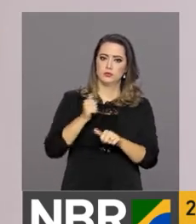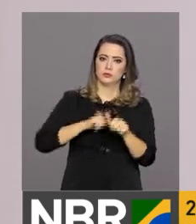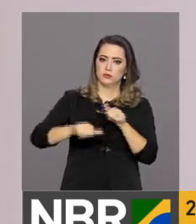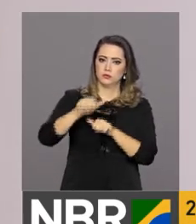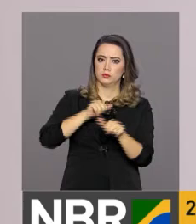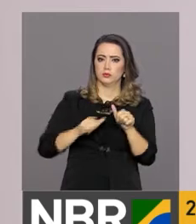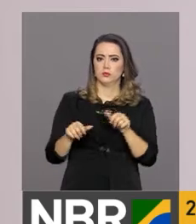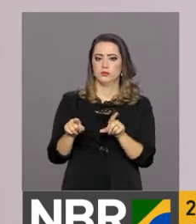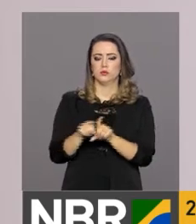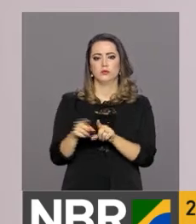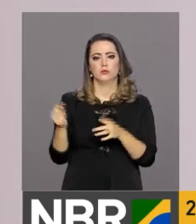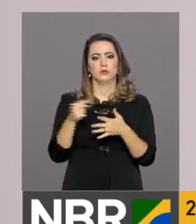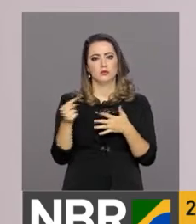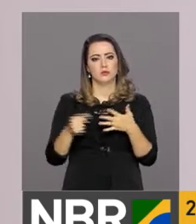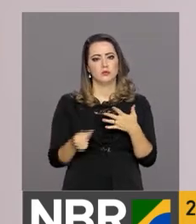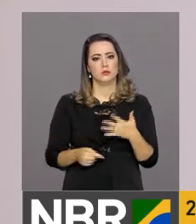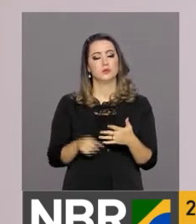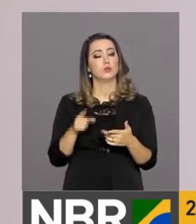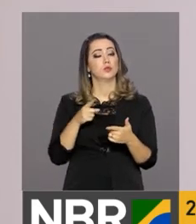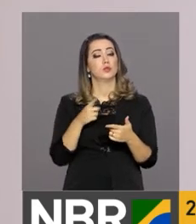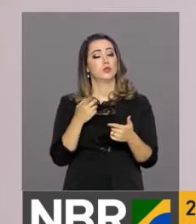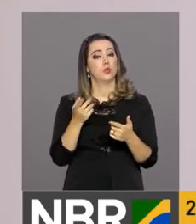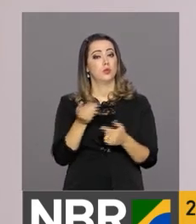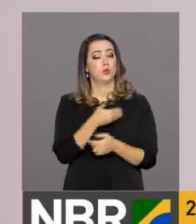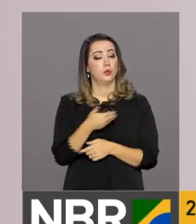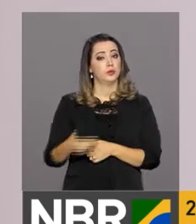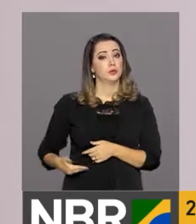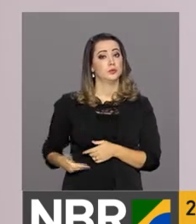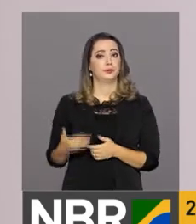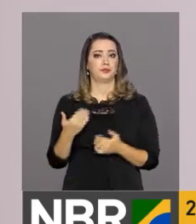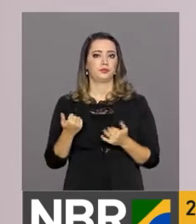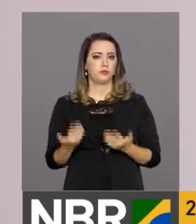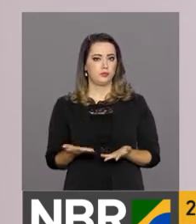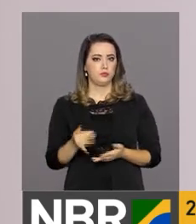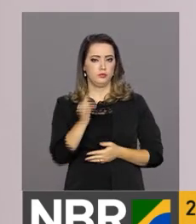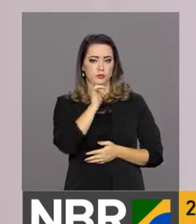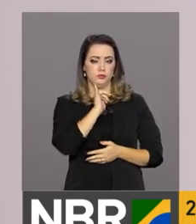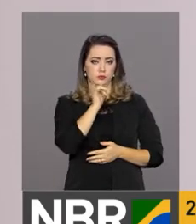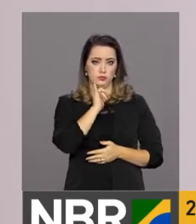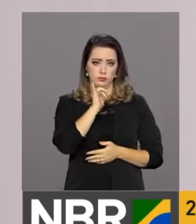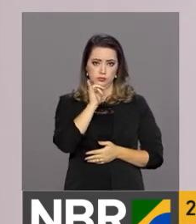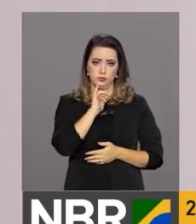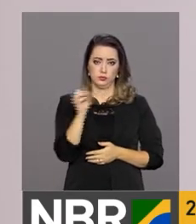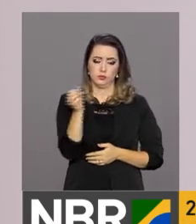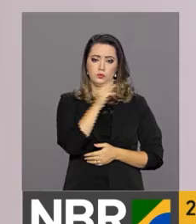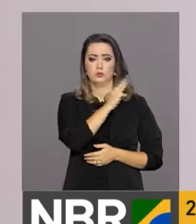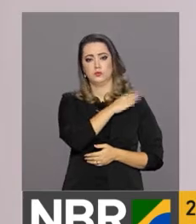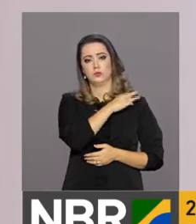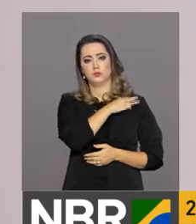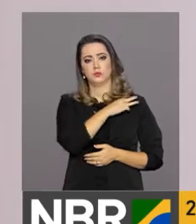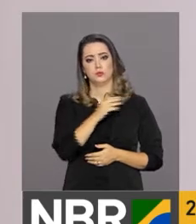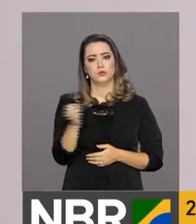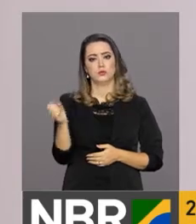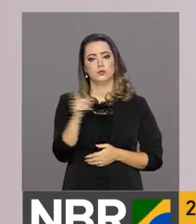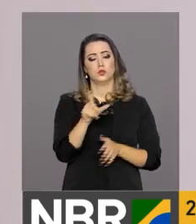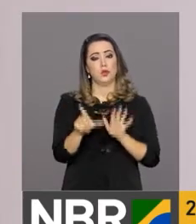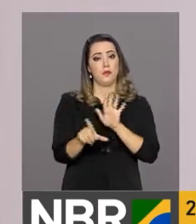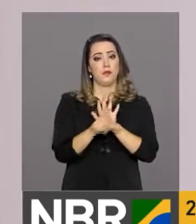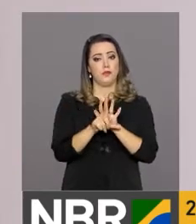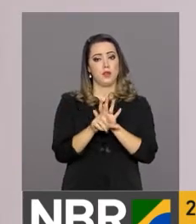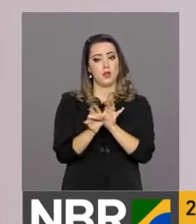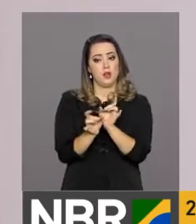as questões governamentais como por exemplo a renovação do ensino médio a nova lei de concessões